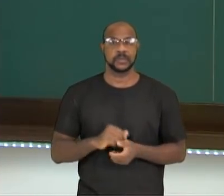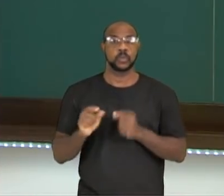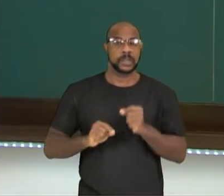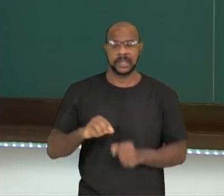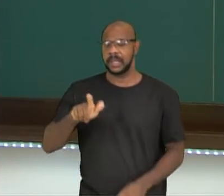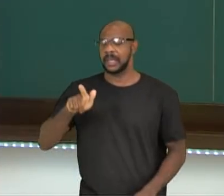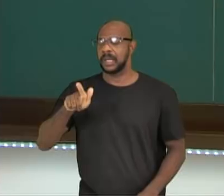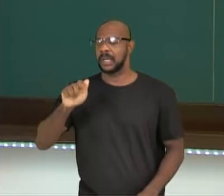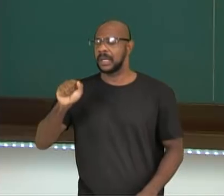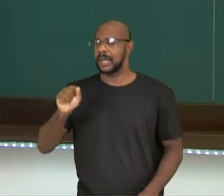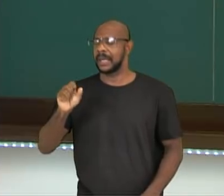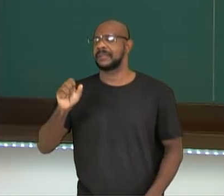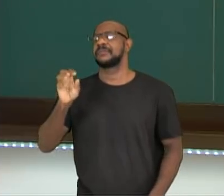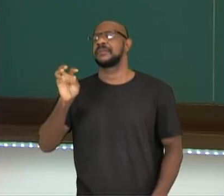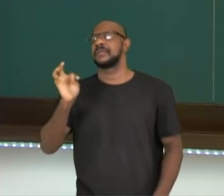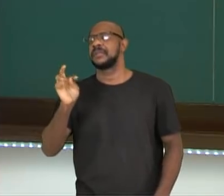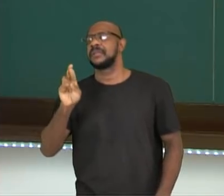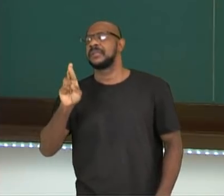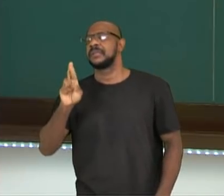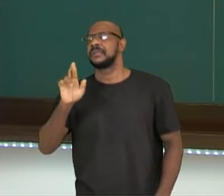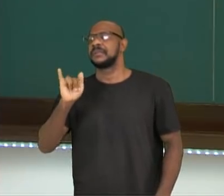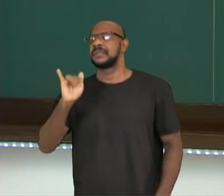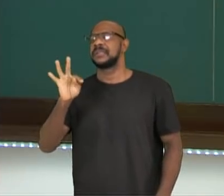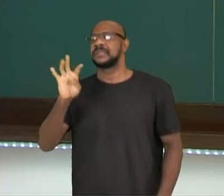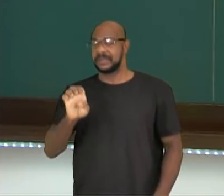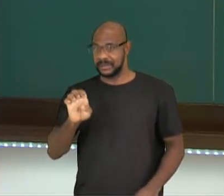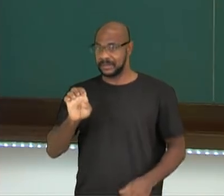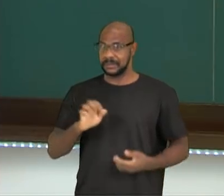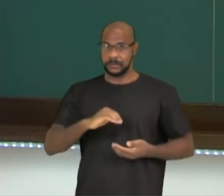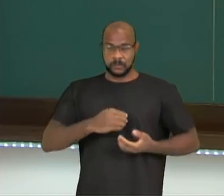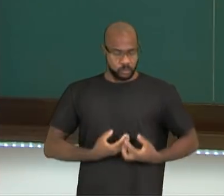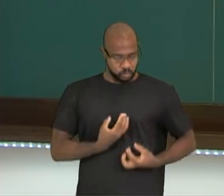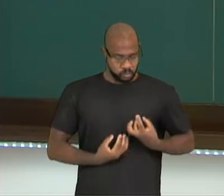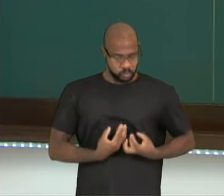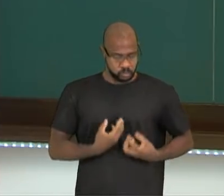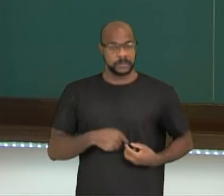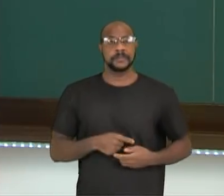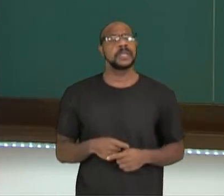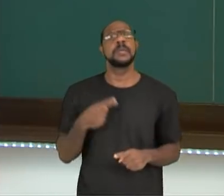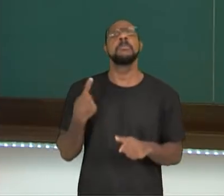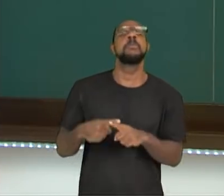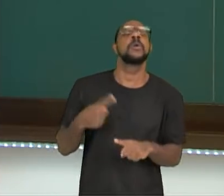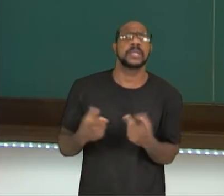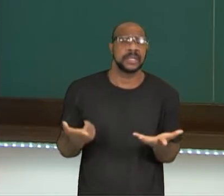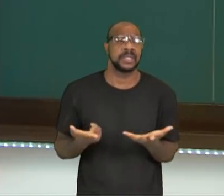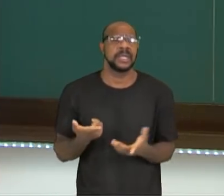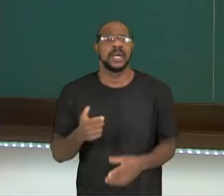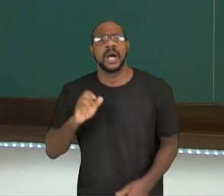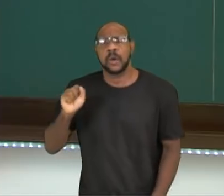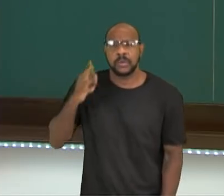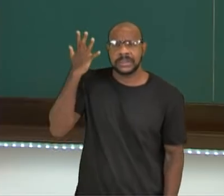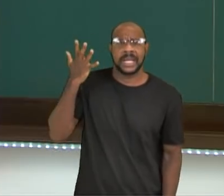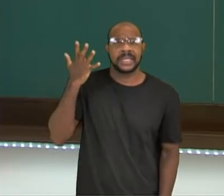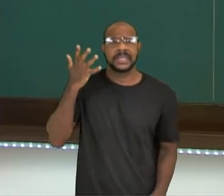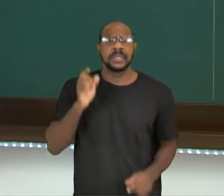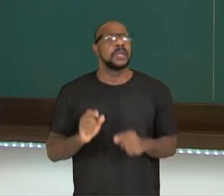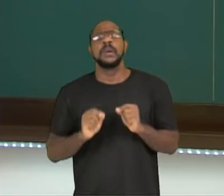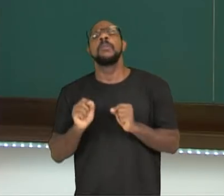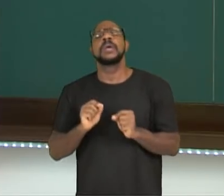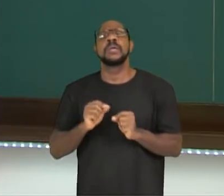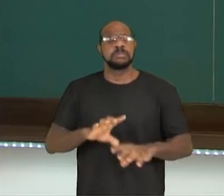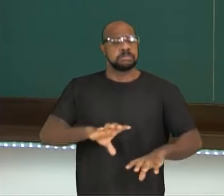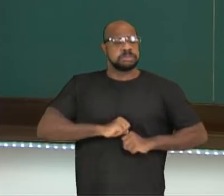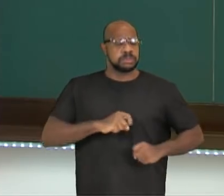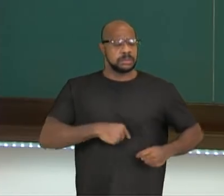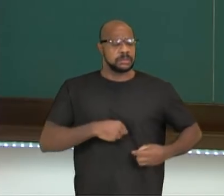E por que a gastrite é ocasionada, ela é causada, né? Quais são as possíveis causas desse